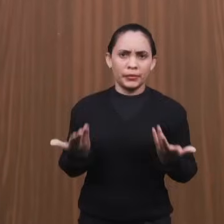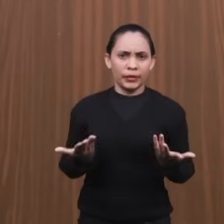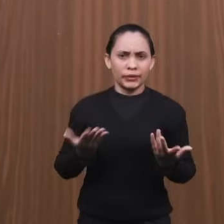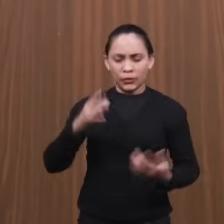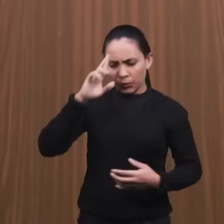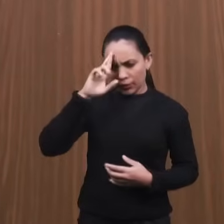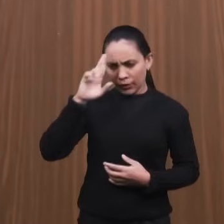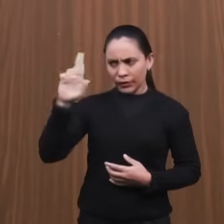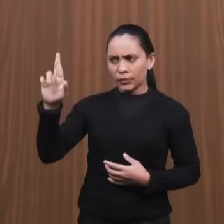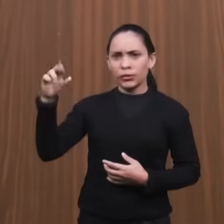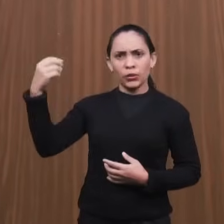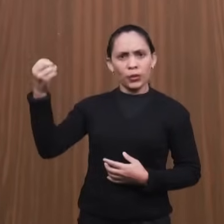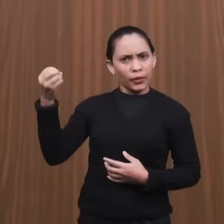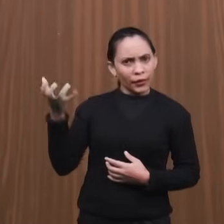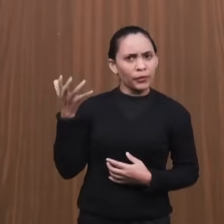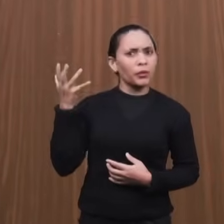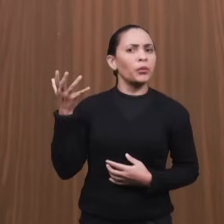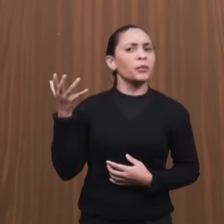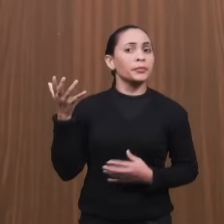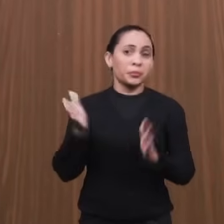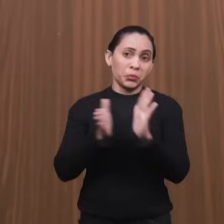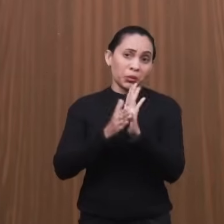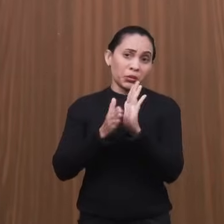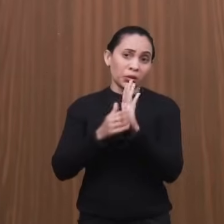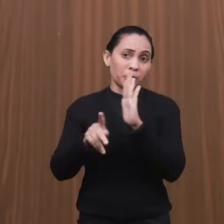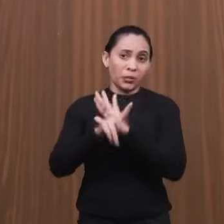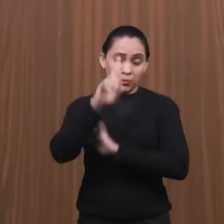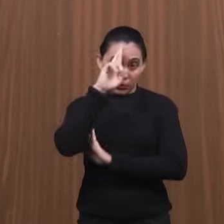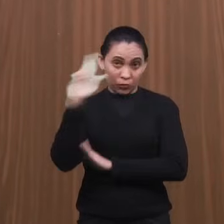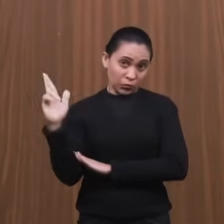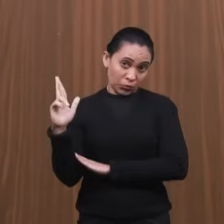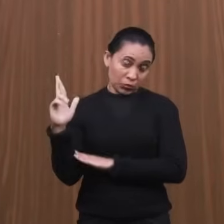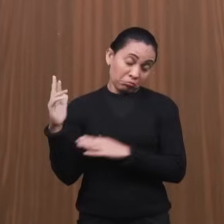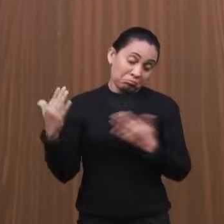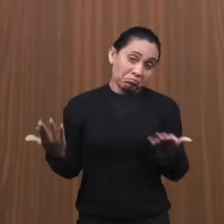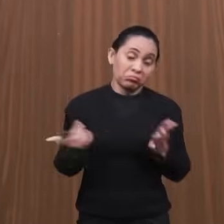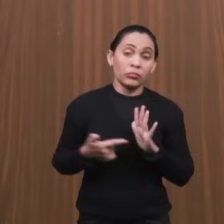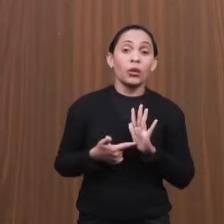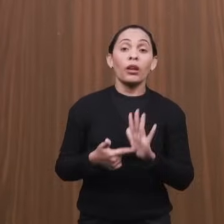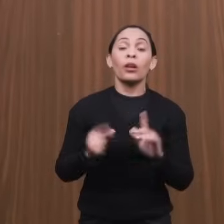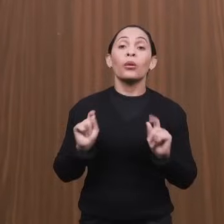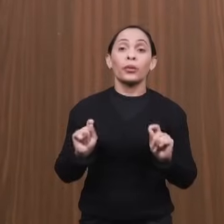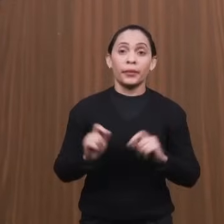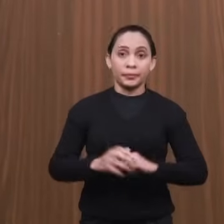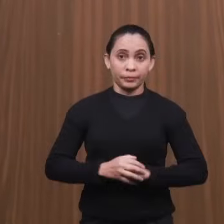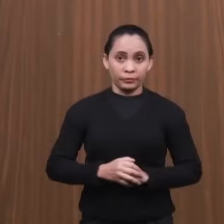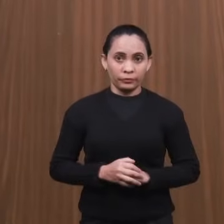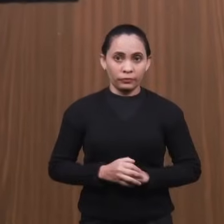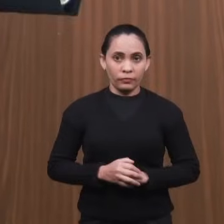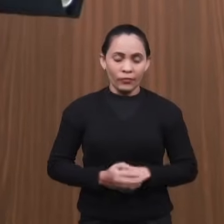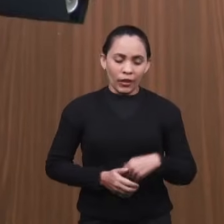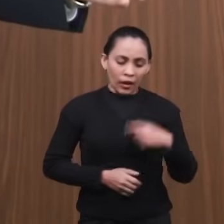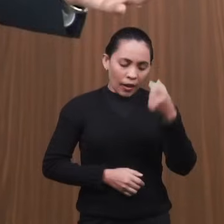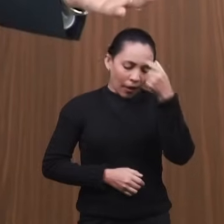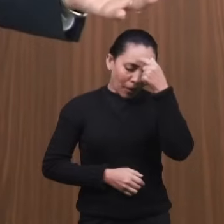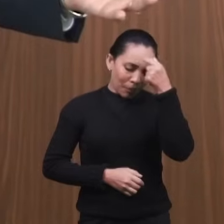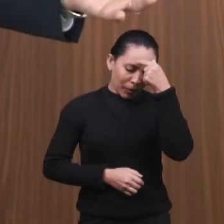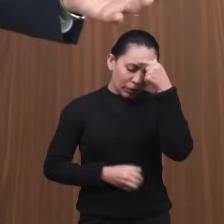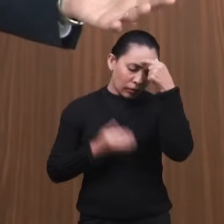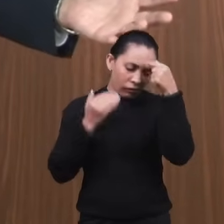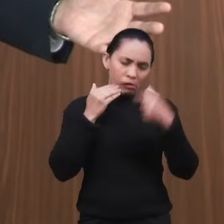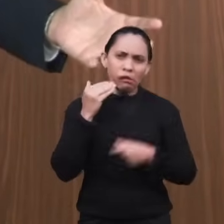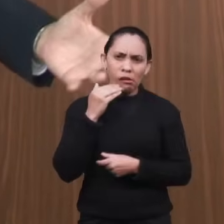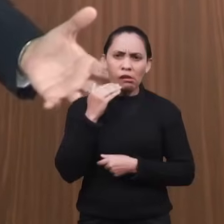revelação do projeto de Deus. O que é isso? Isso nada mais é do que a luta da mente